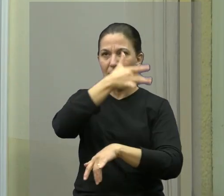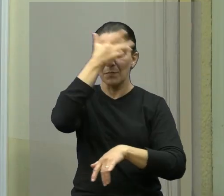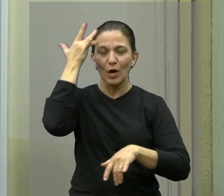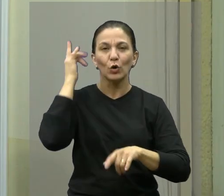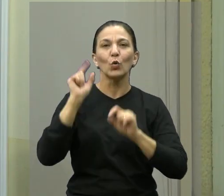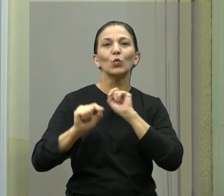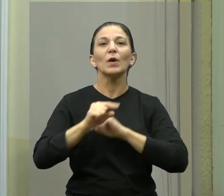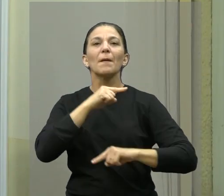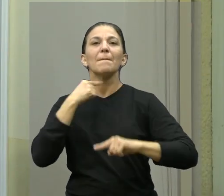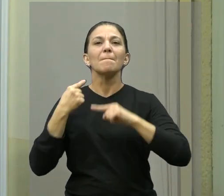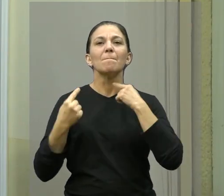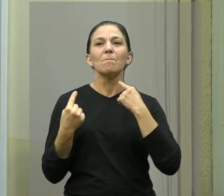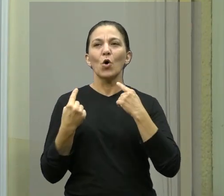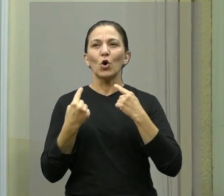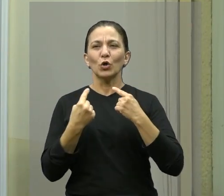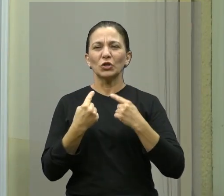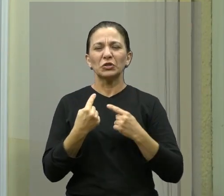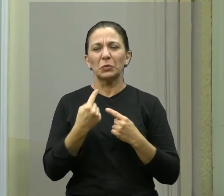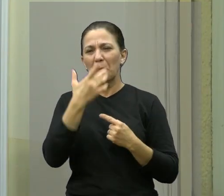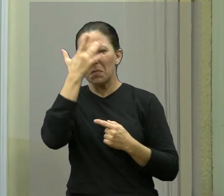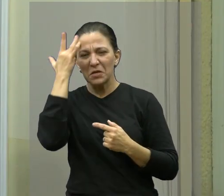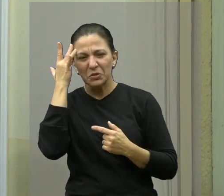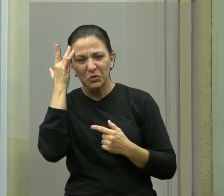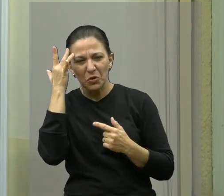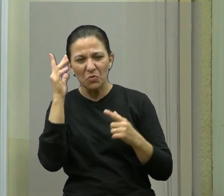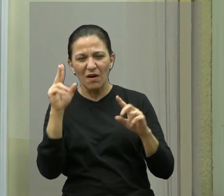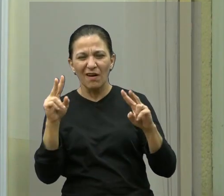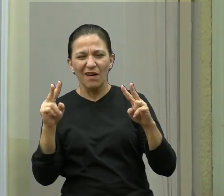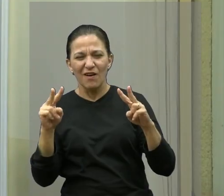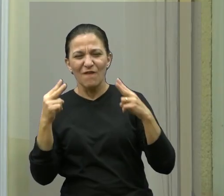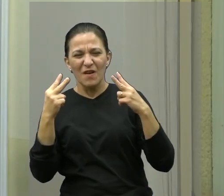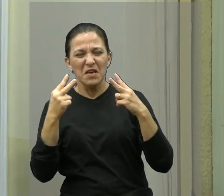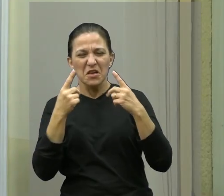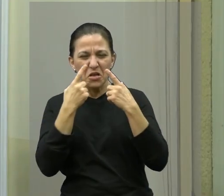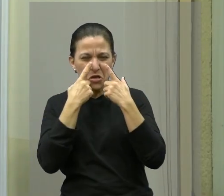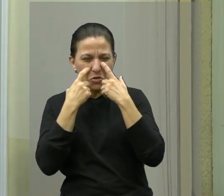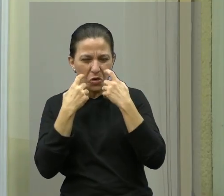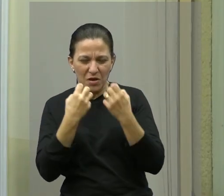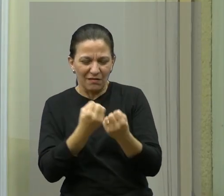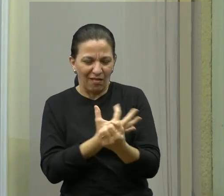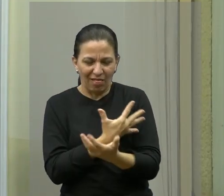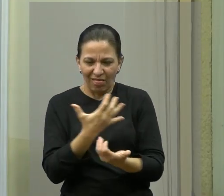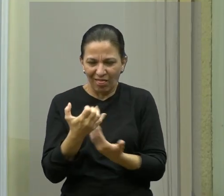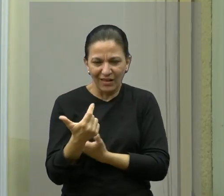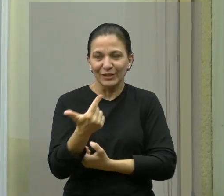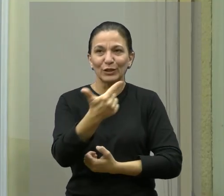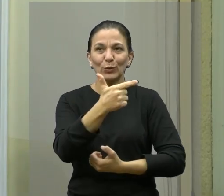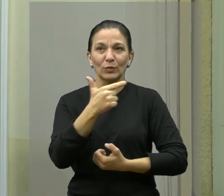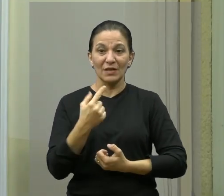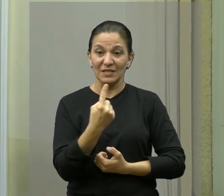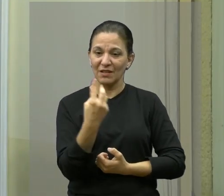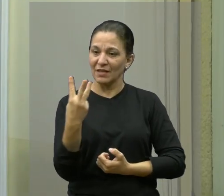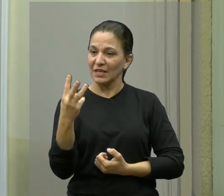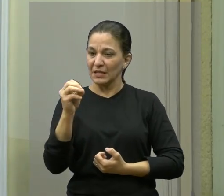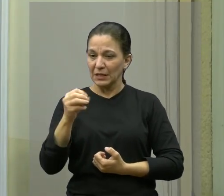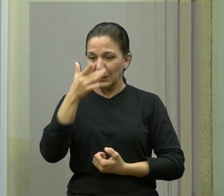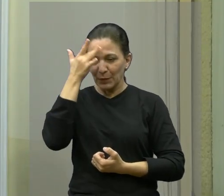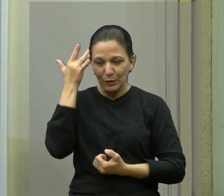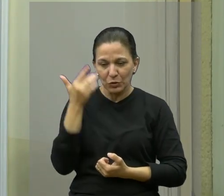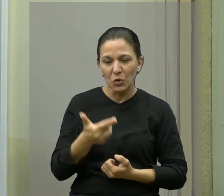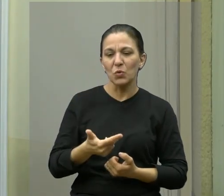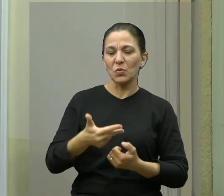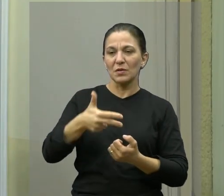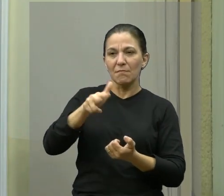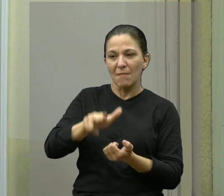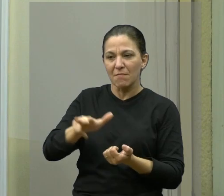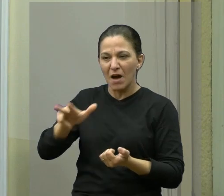cuja morte não comove a população. Alguém aqui realmente acredita que os mais de 130 corpos da operação eram